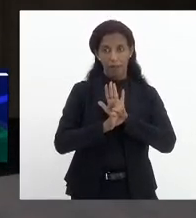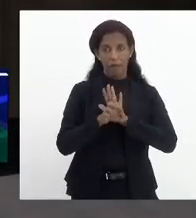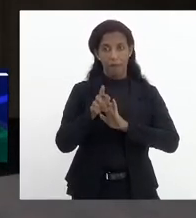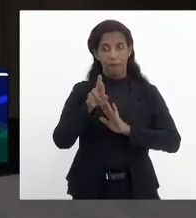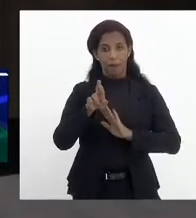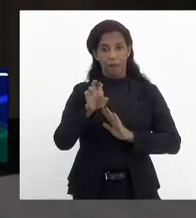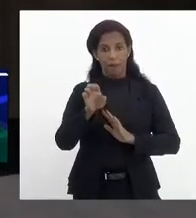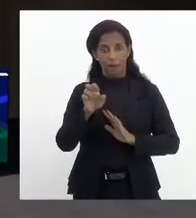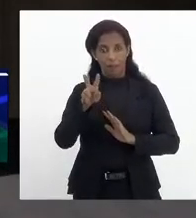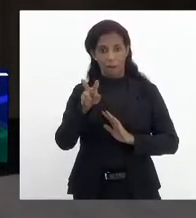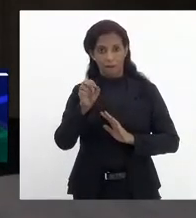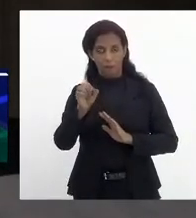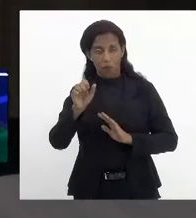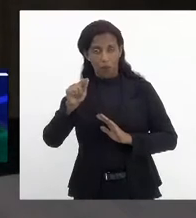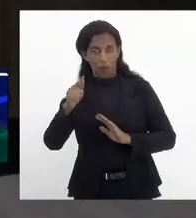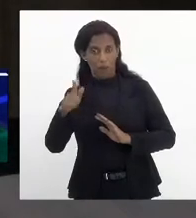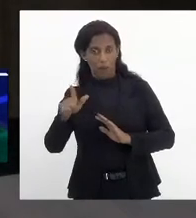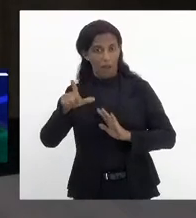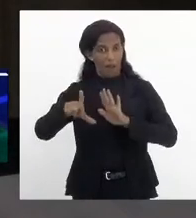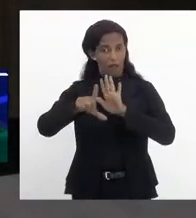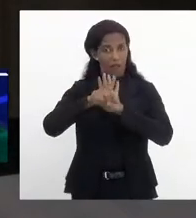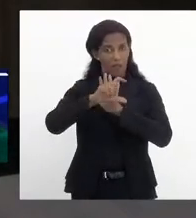lei 9233, que dava